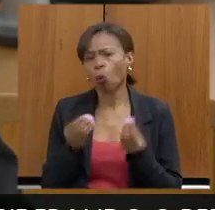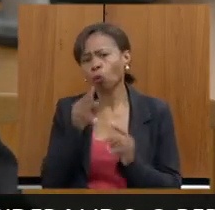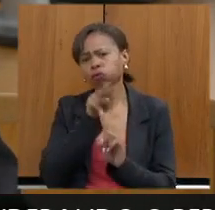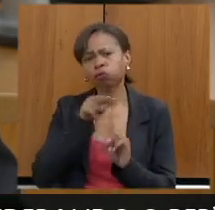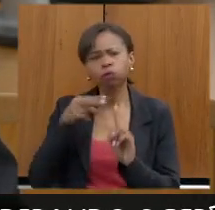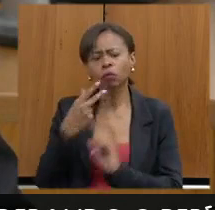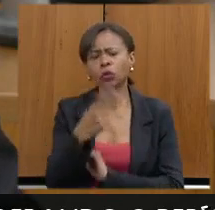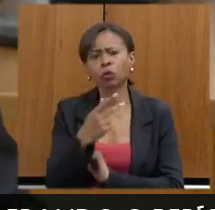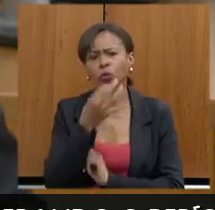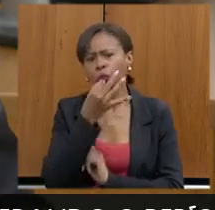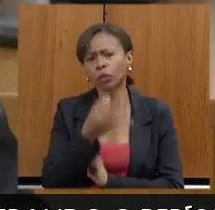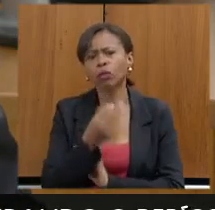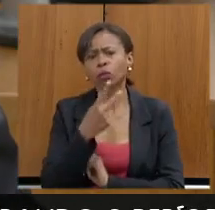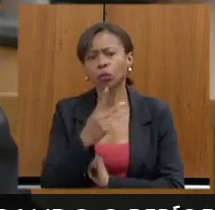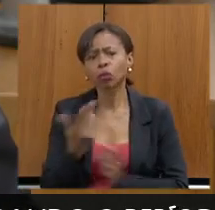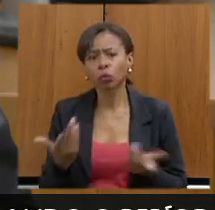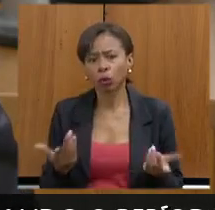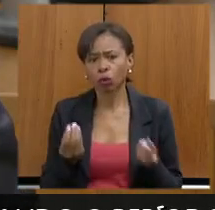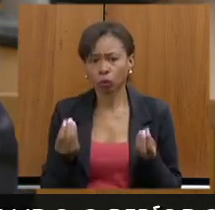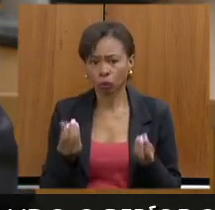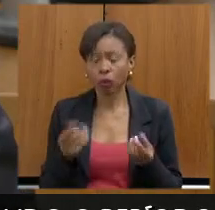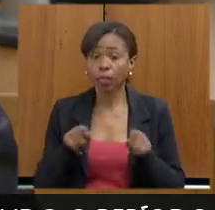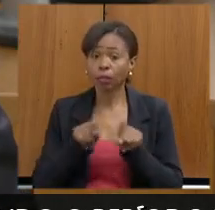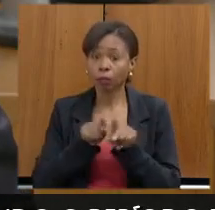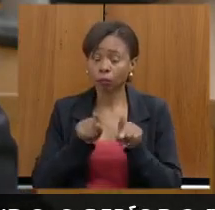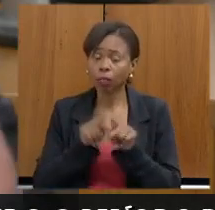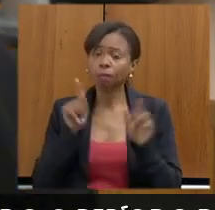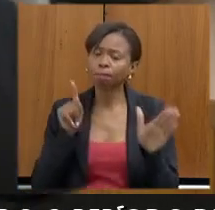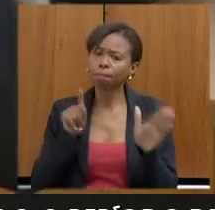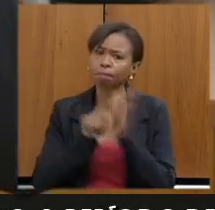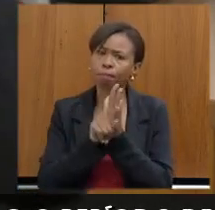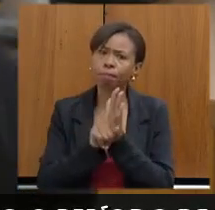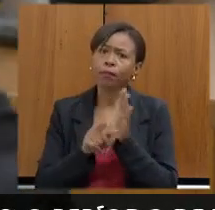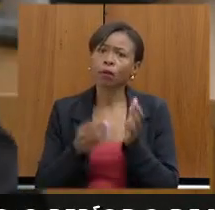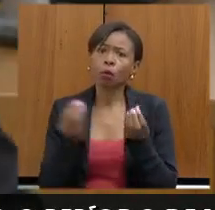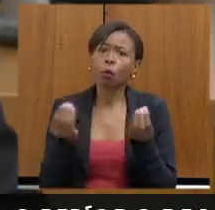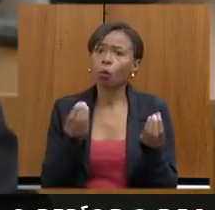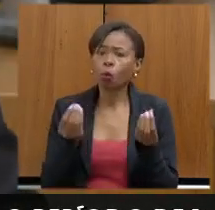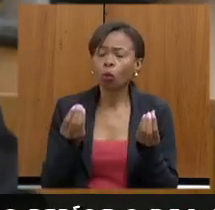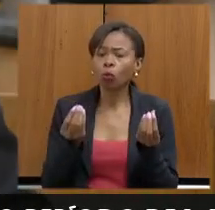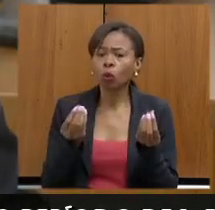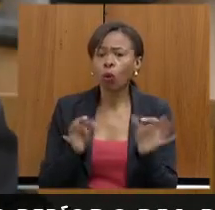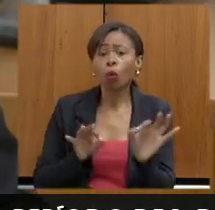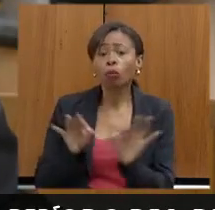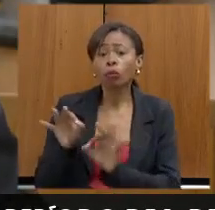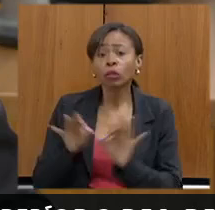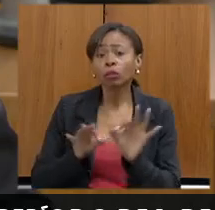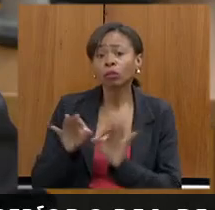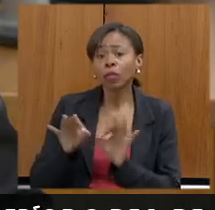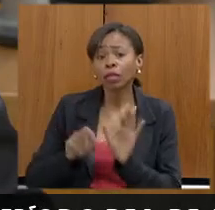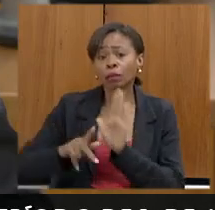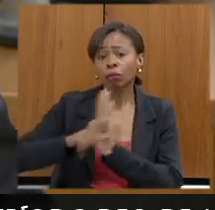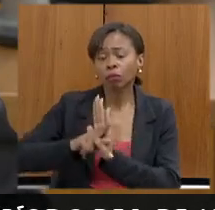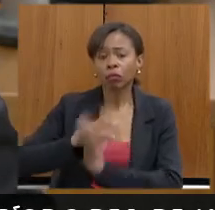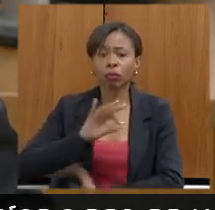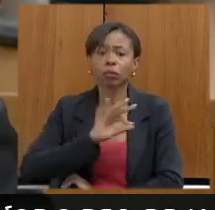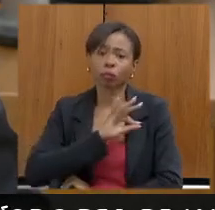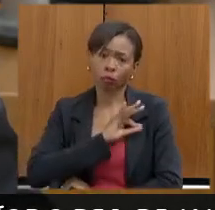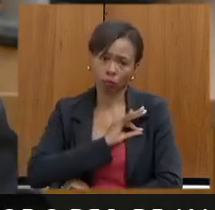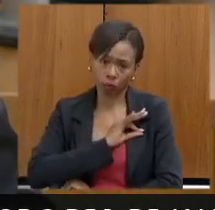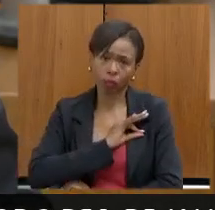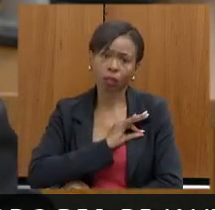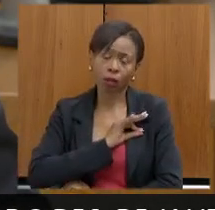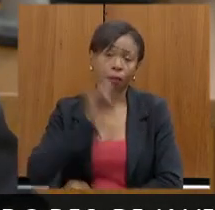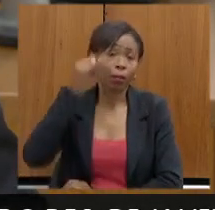respeito disso e também perguntar sobre como que está o planejamento da polícia militar é a